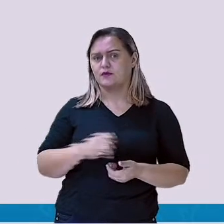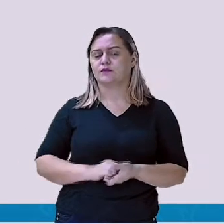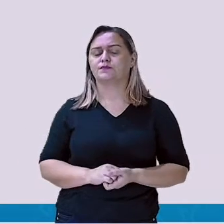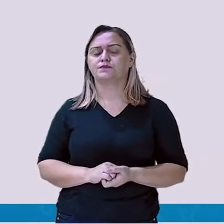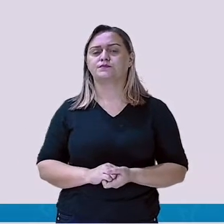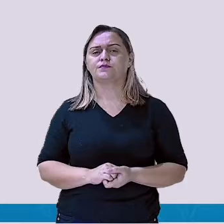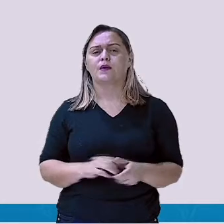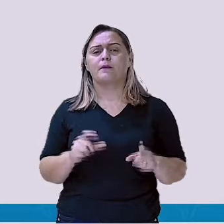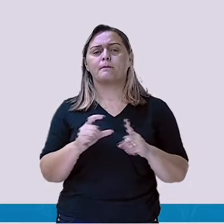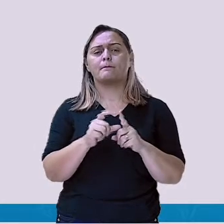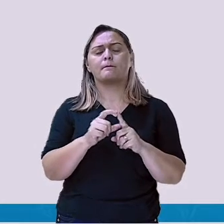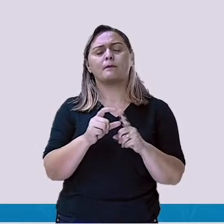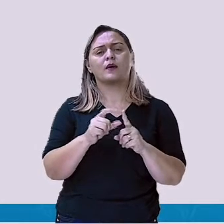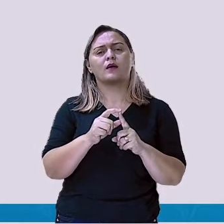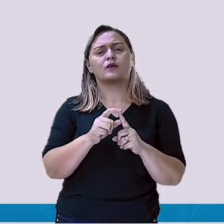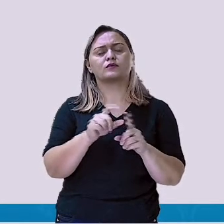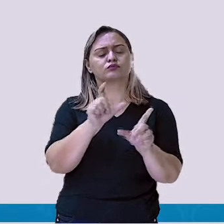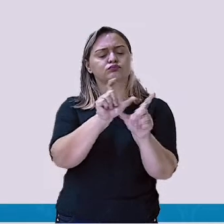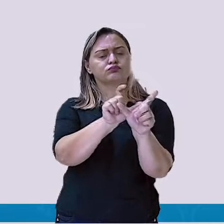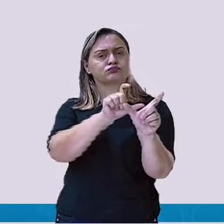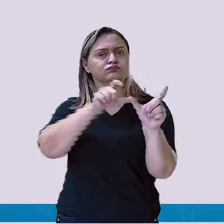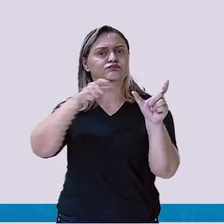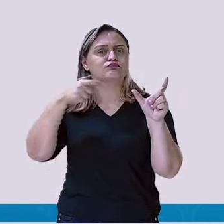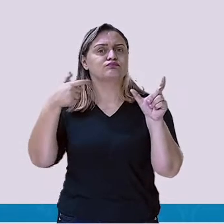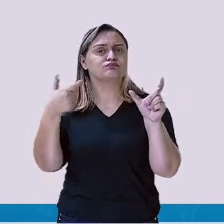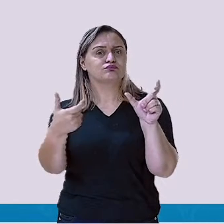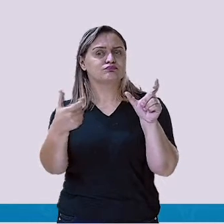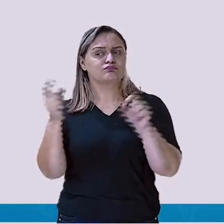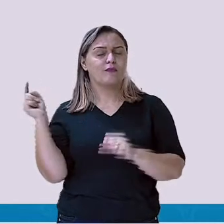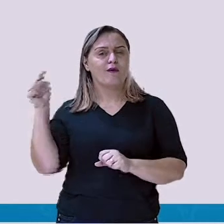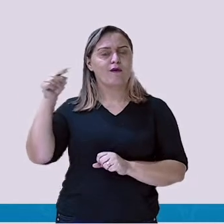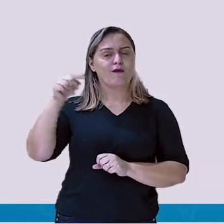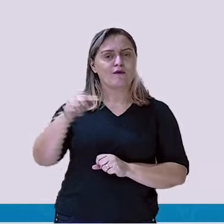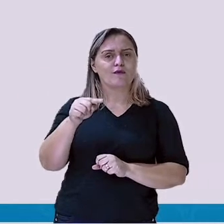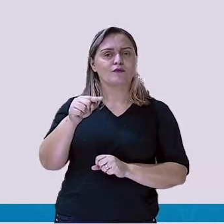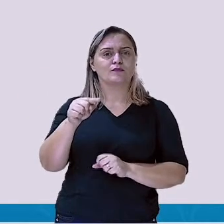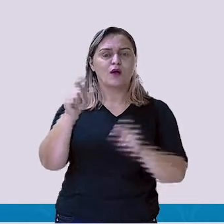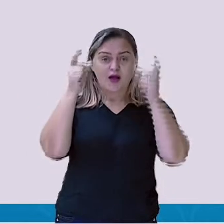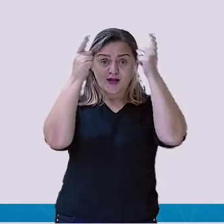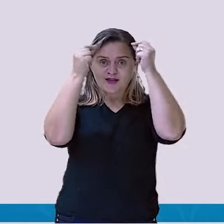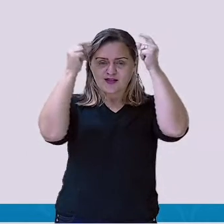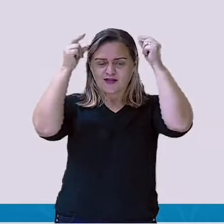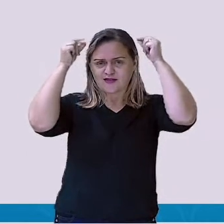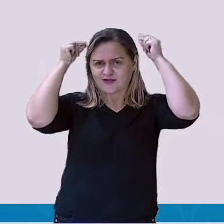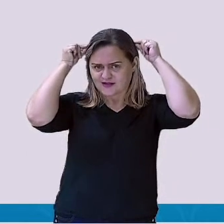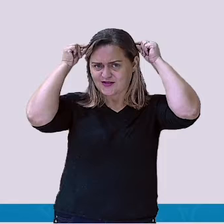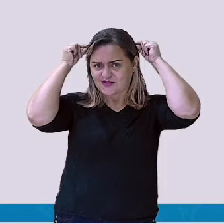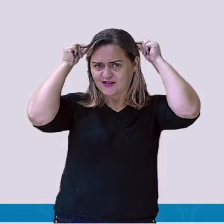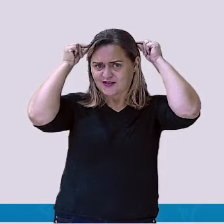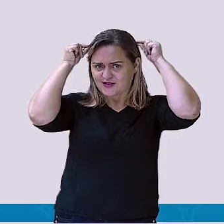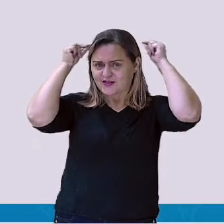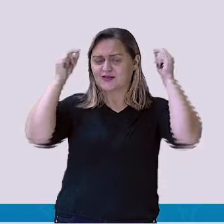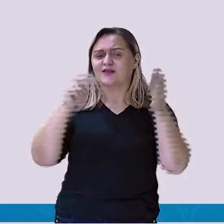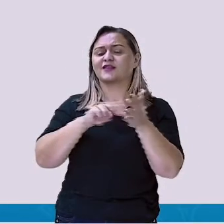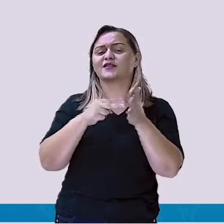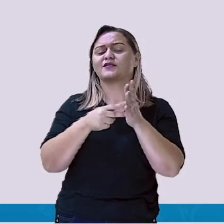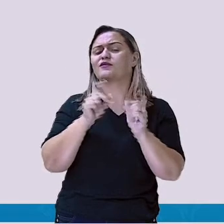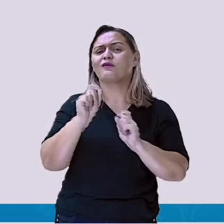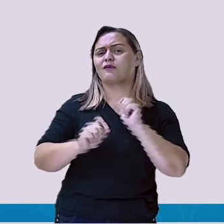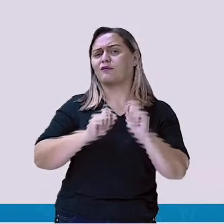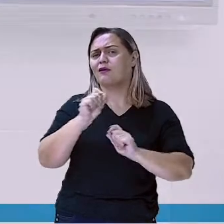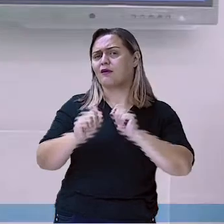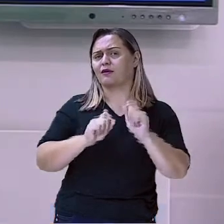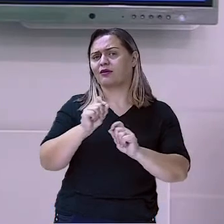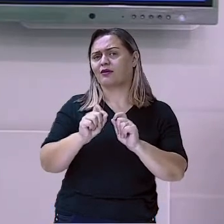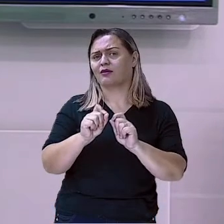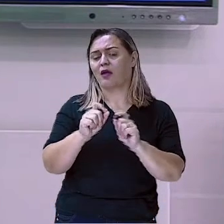tem origem na palavra grega antônimos, que significa aquele que possui nome oposto,